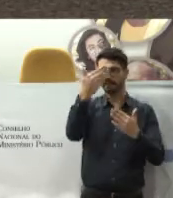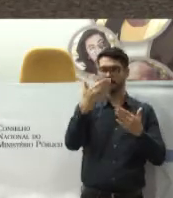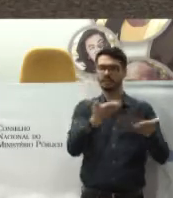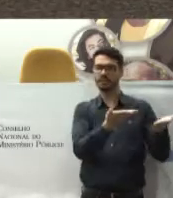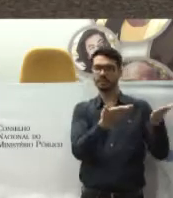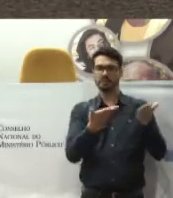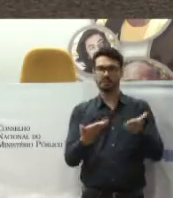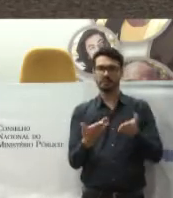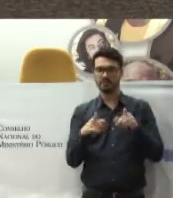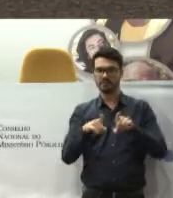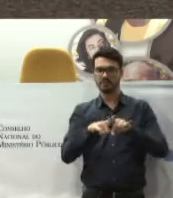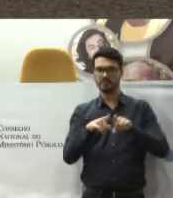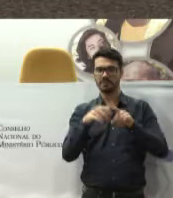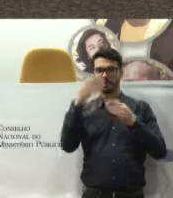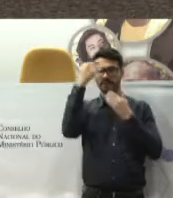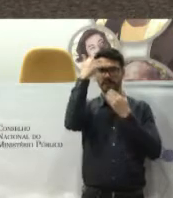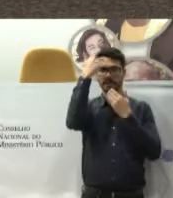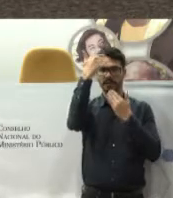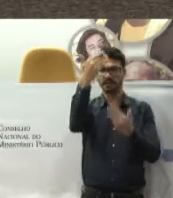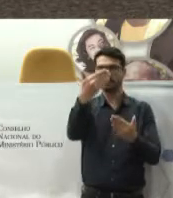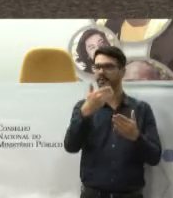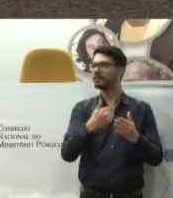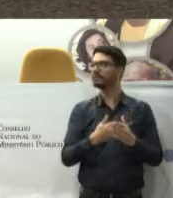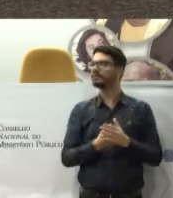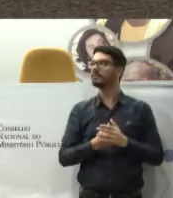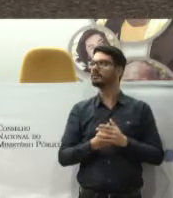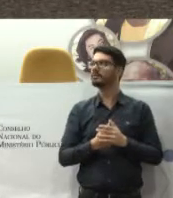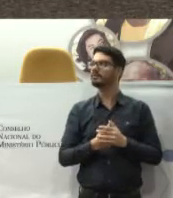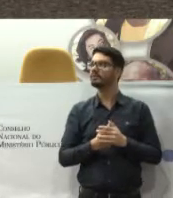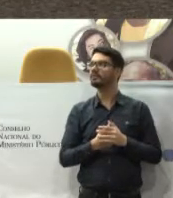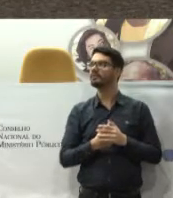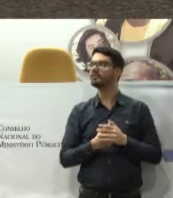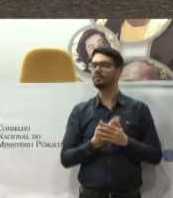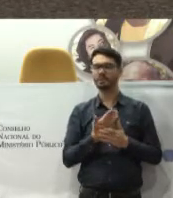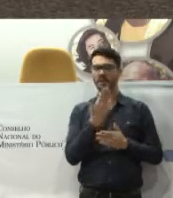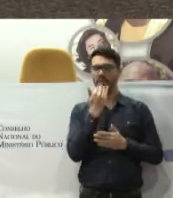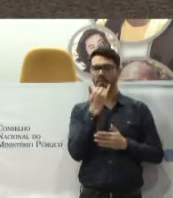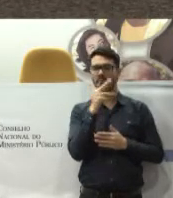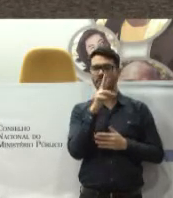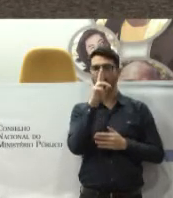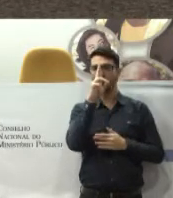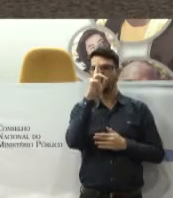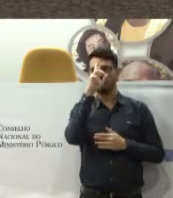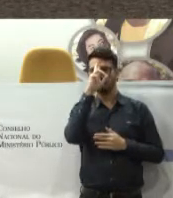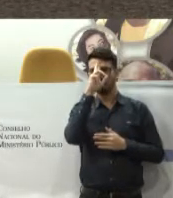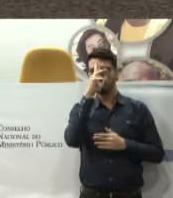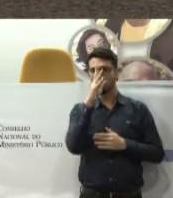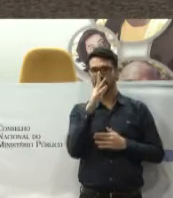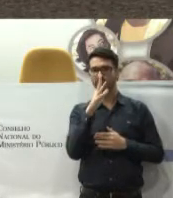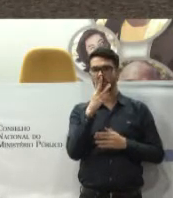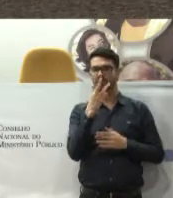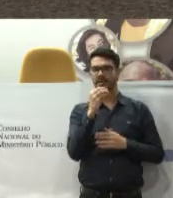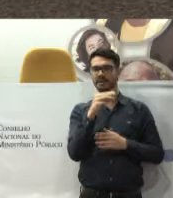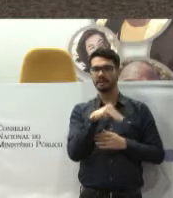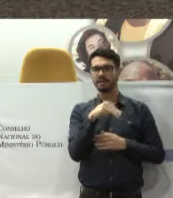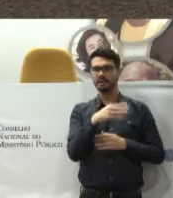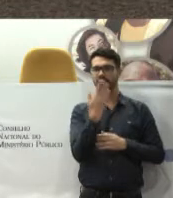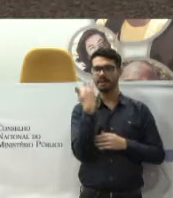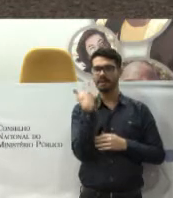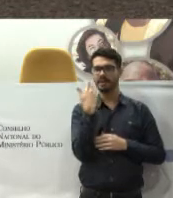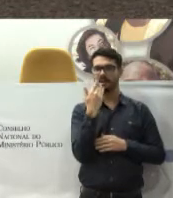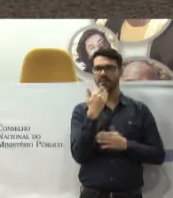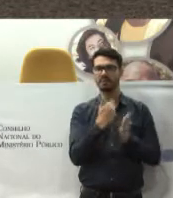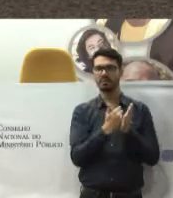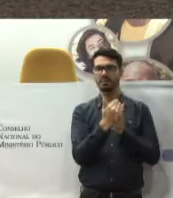mesa. O almoço já começou. Há meia hora atrás. Então,